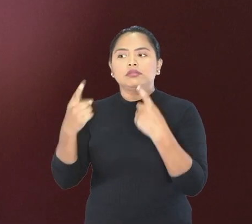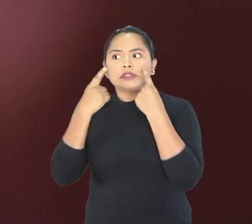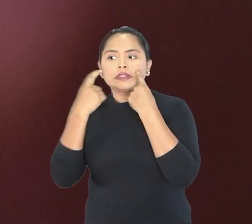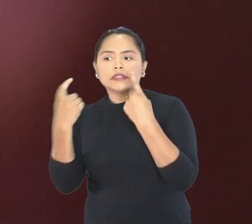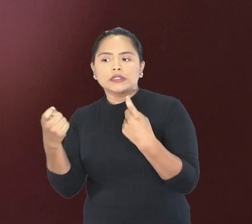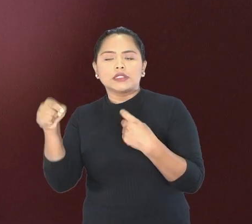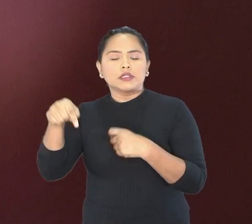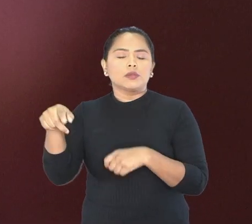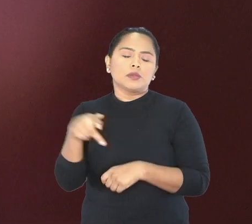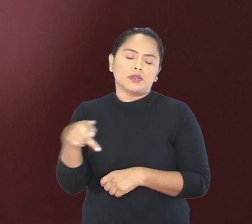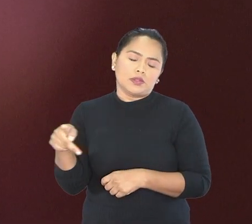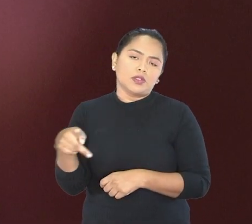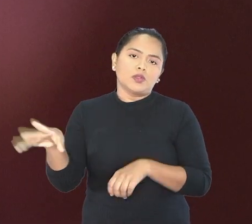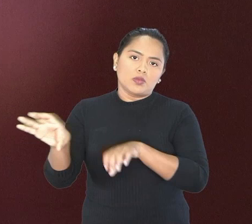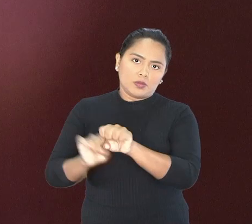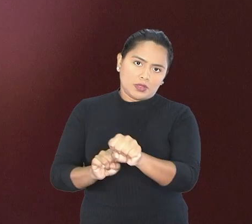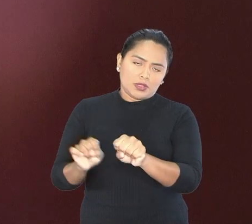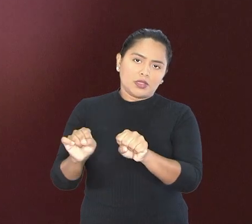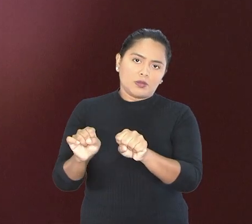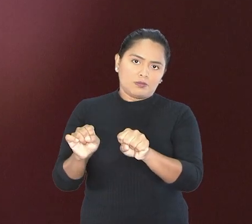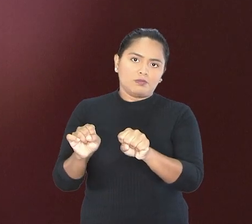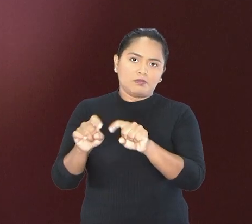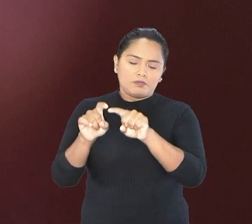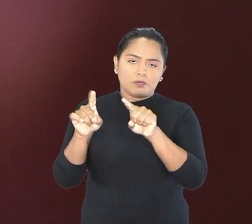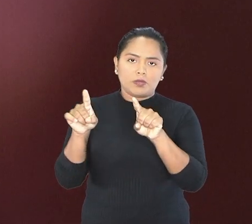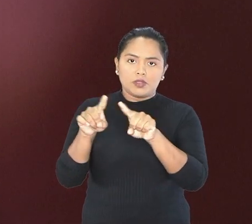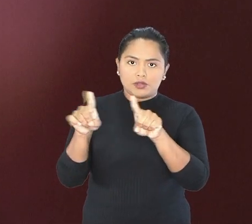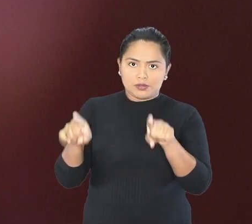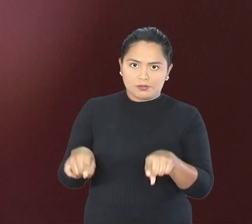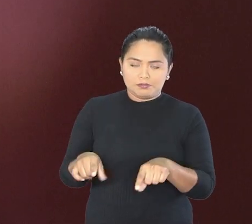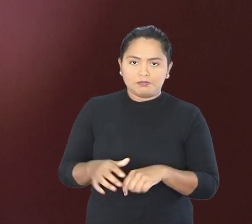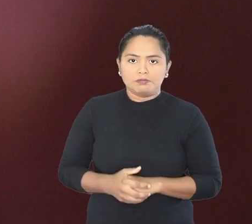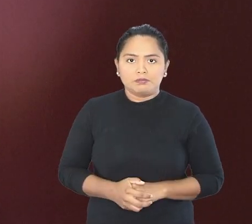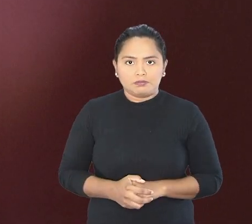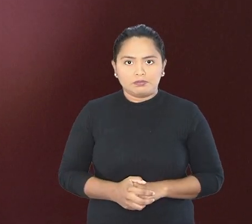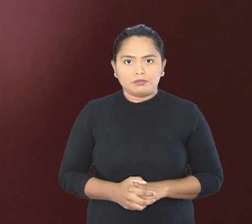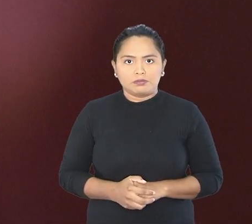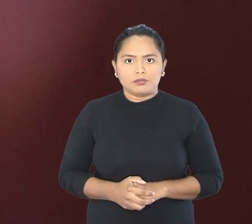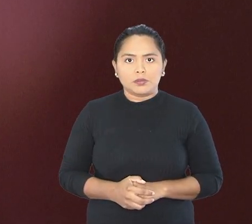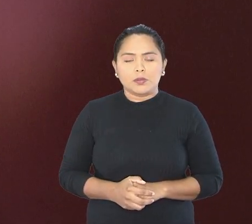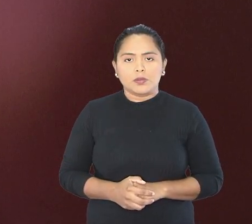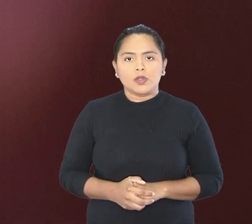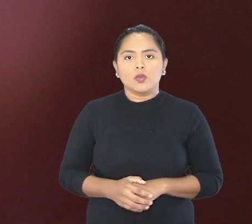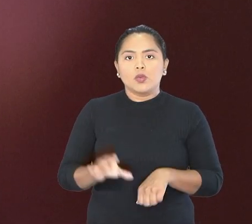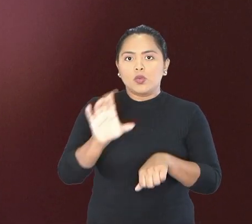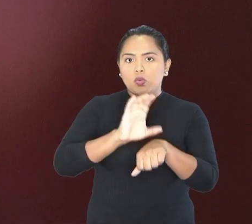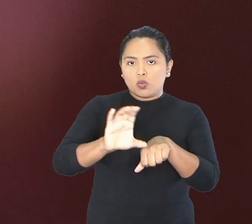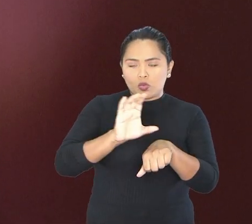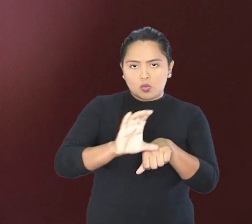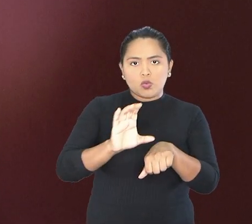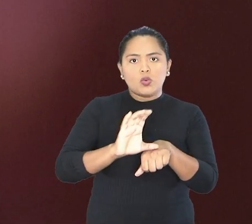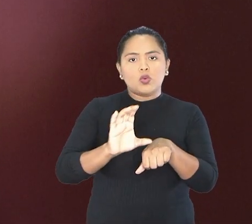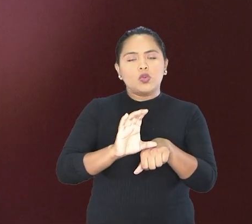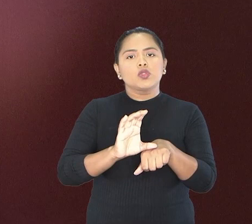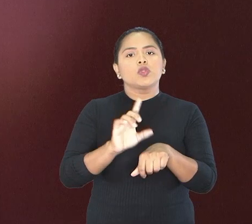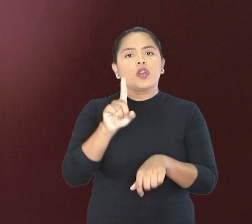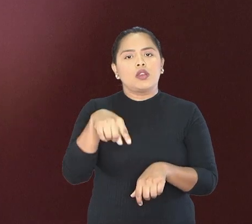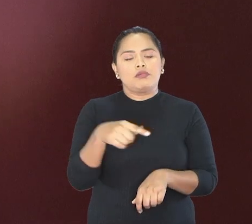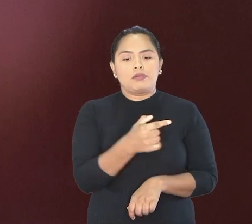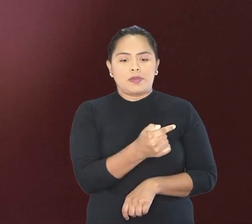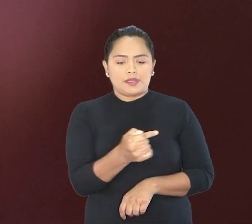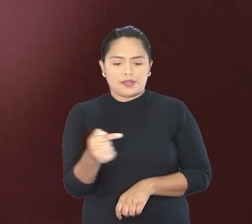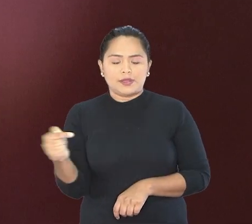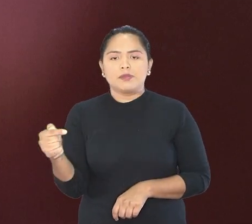venham fazer capacitações na CAPES. Então, o nosso formato de curso normal, ele é condensado. É uma semana de